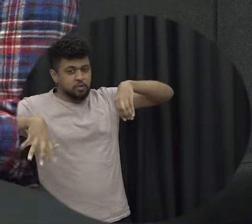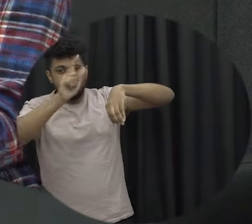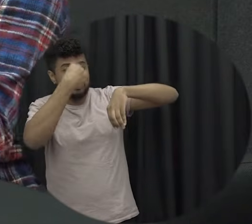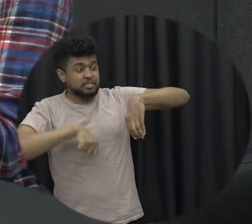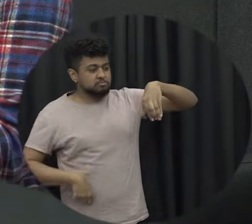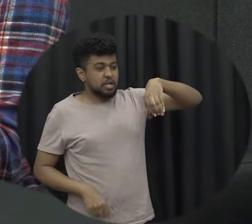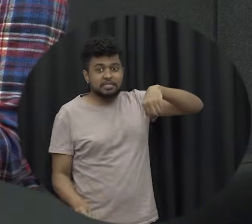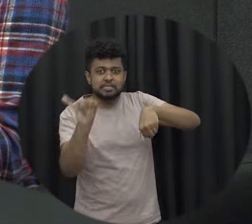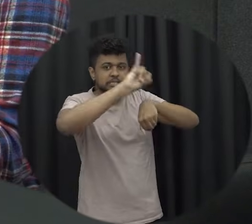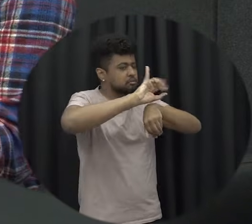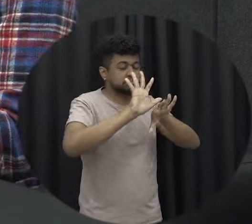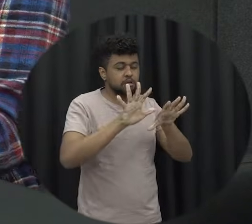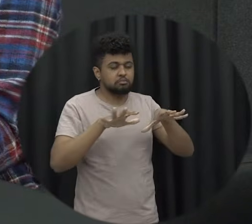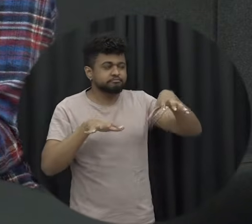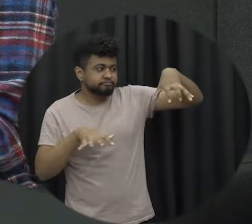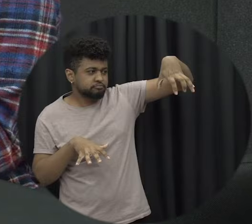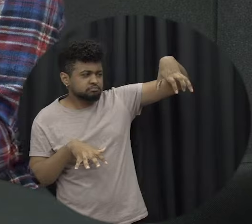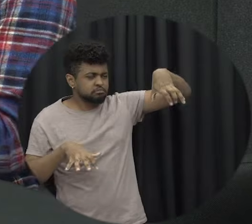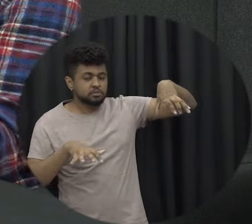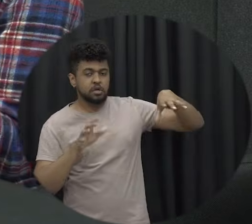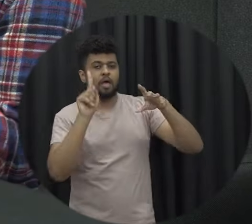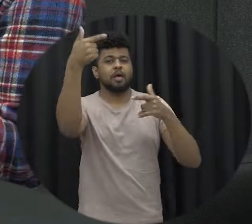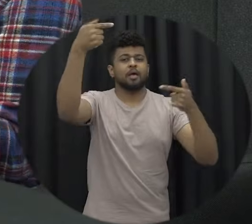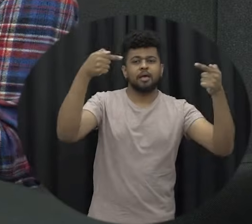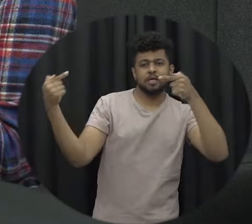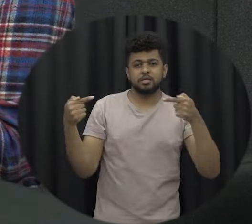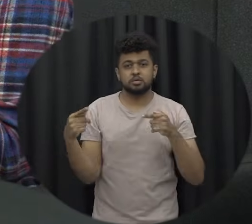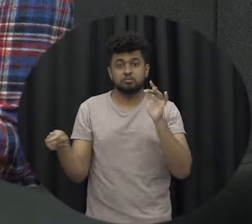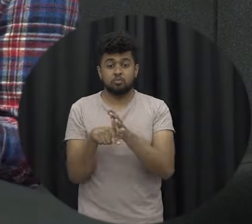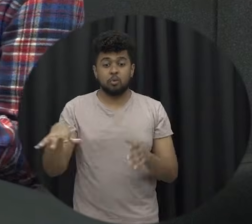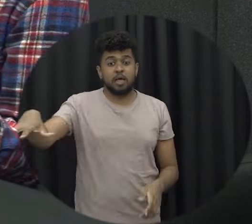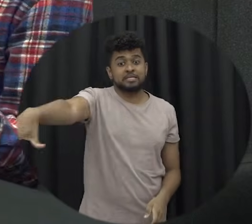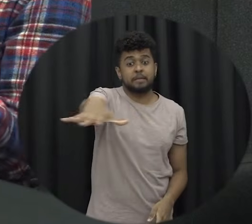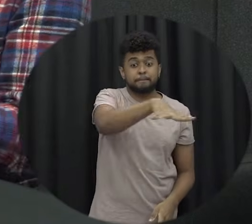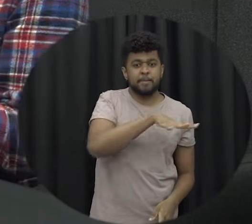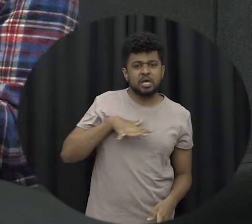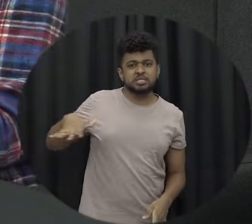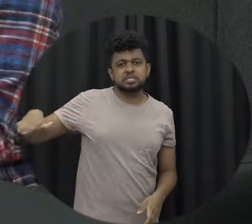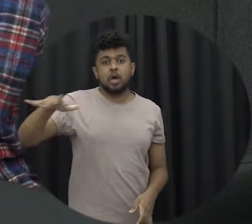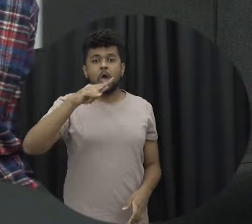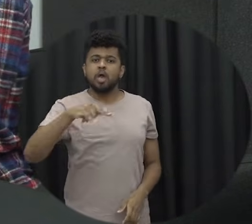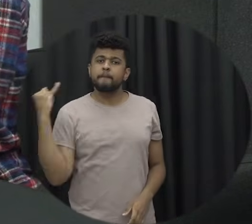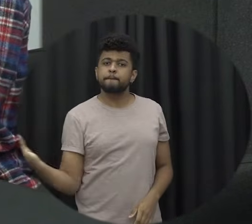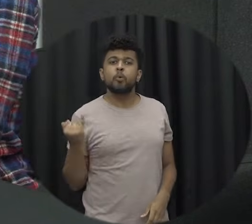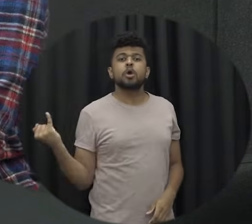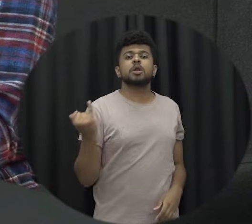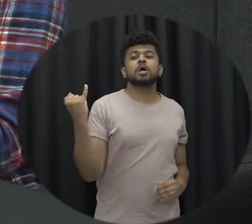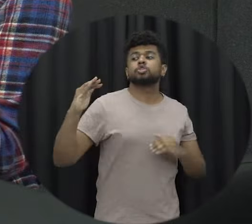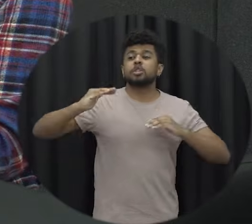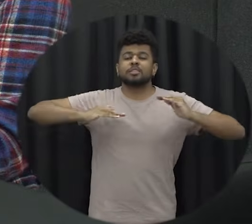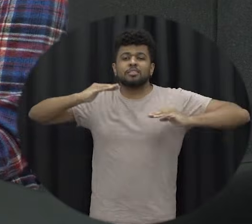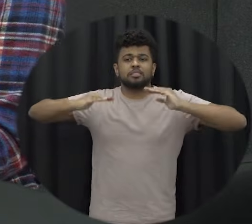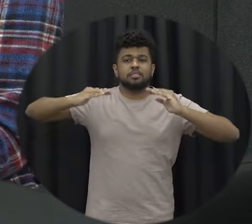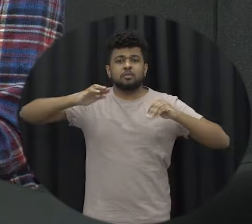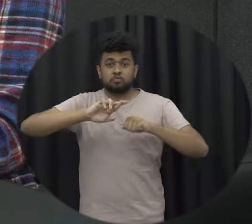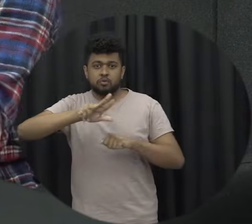Essa questão espacial ela é importante em diversos níveis, porque quando a gente pensa nisso, a gente começa a